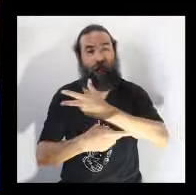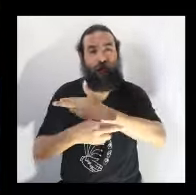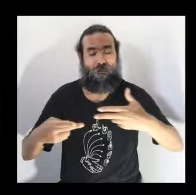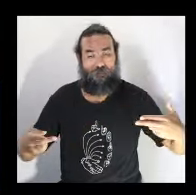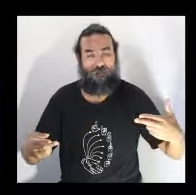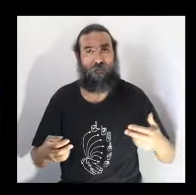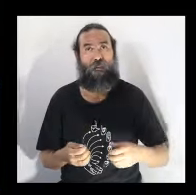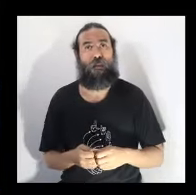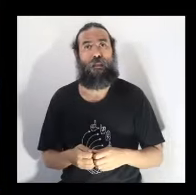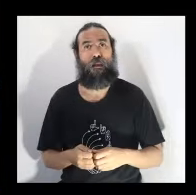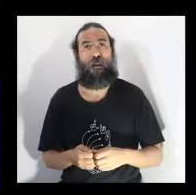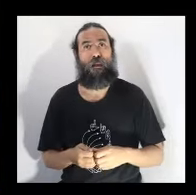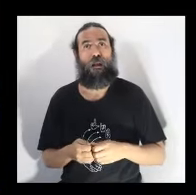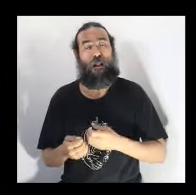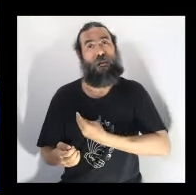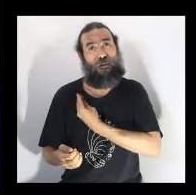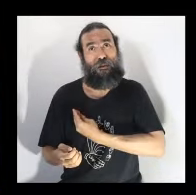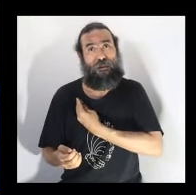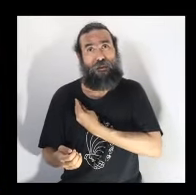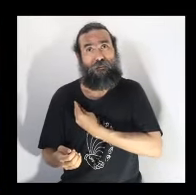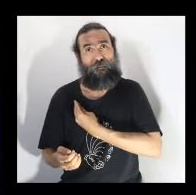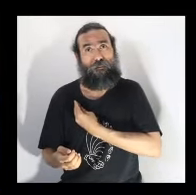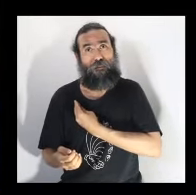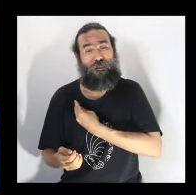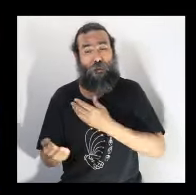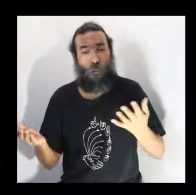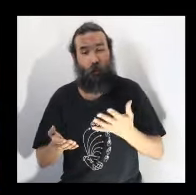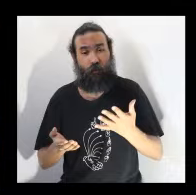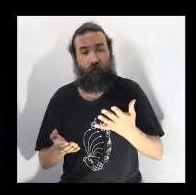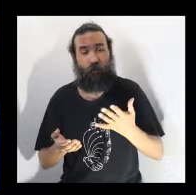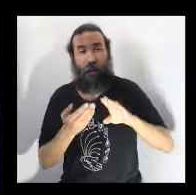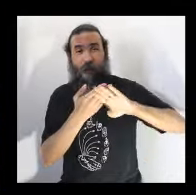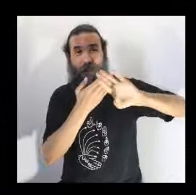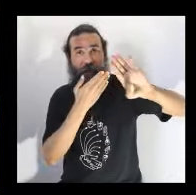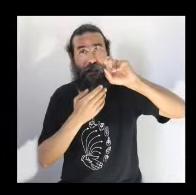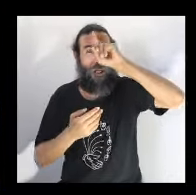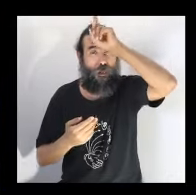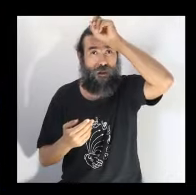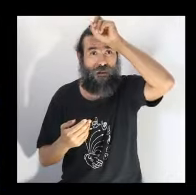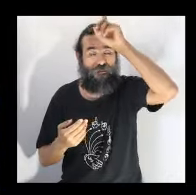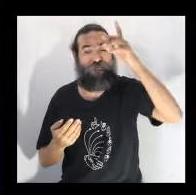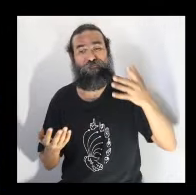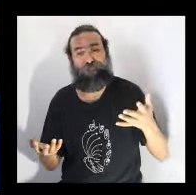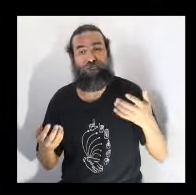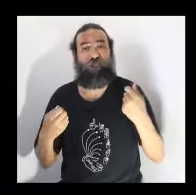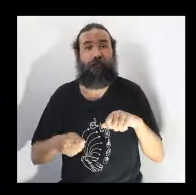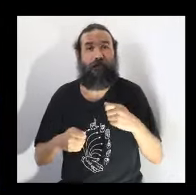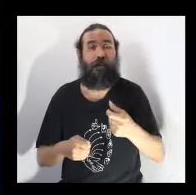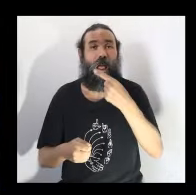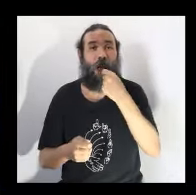doutor e da cura da enfermidade em é a vida como levam de forma antinatural preciso da medicina também